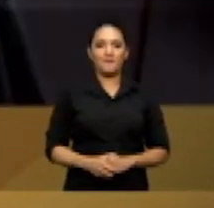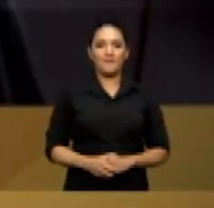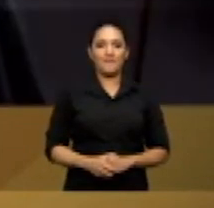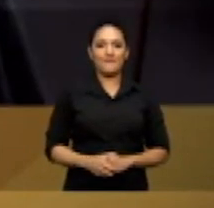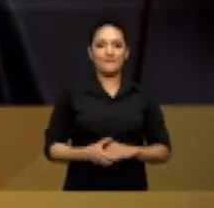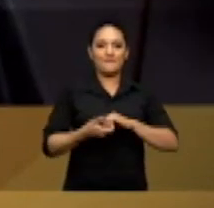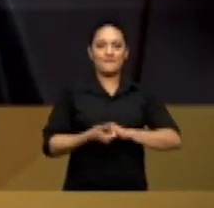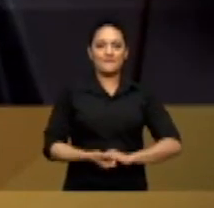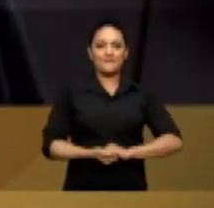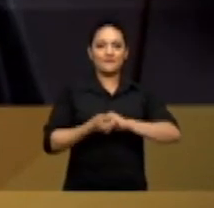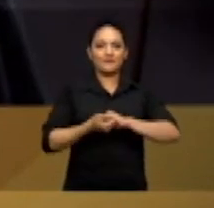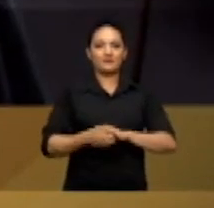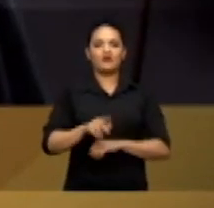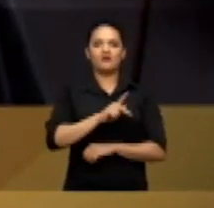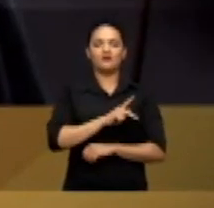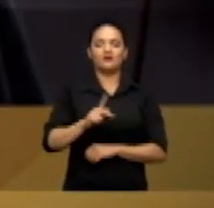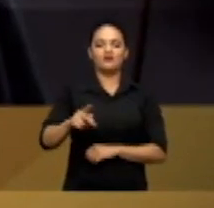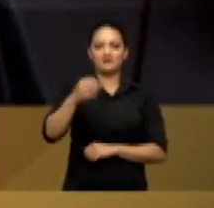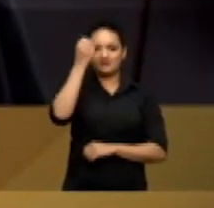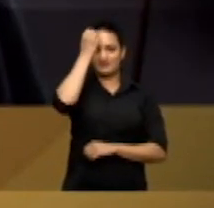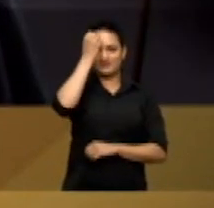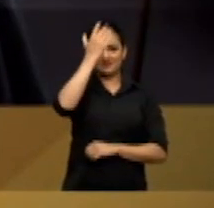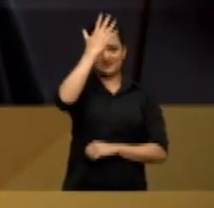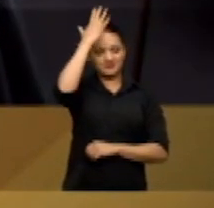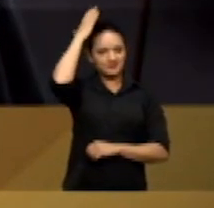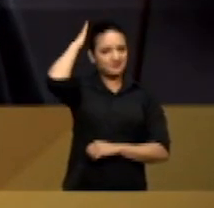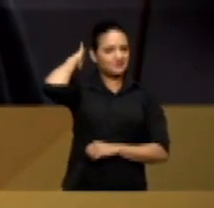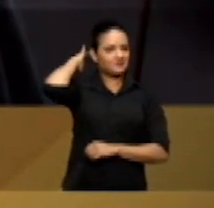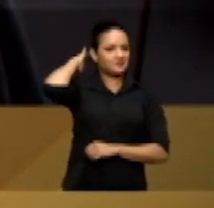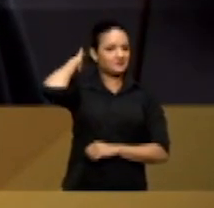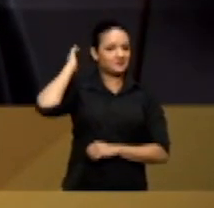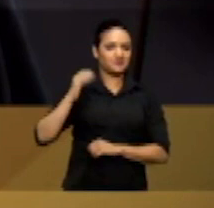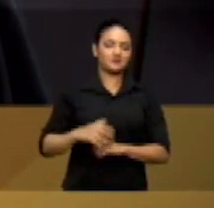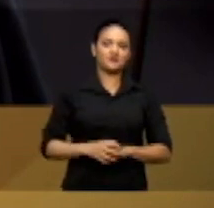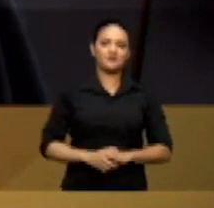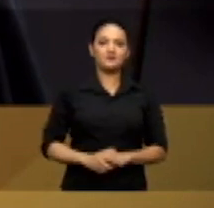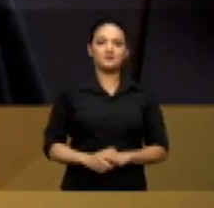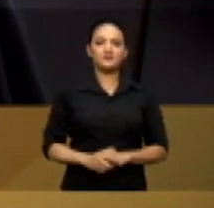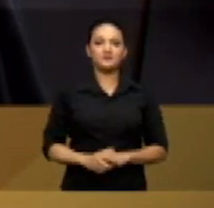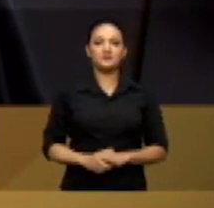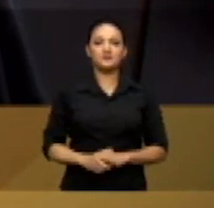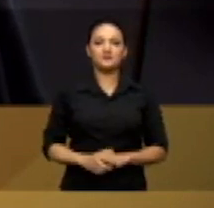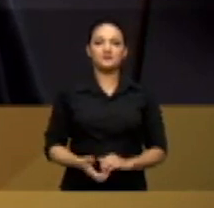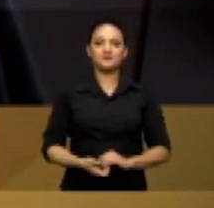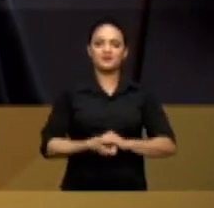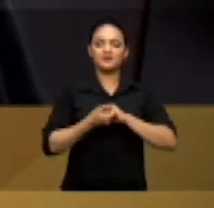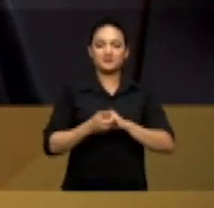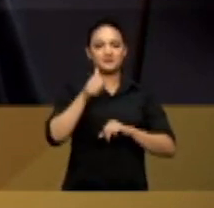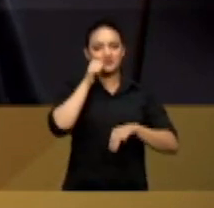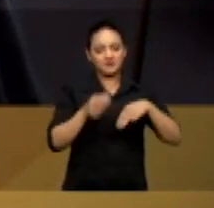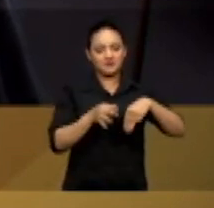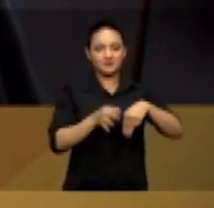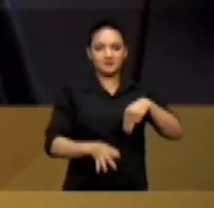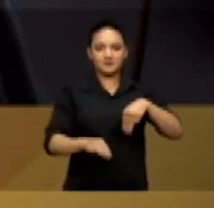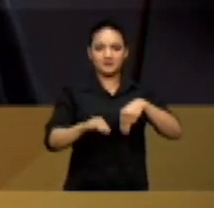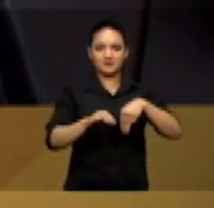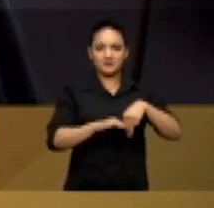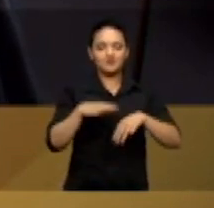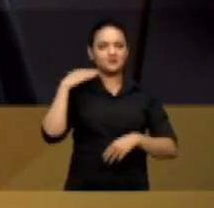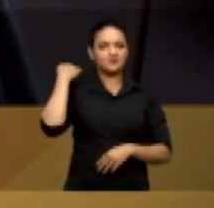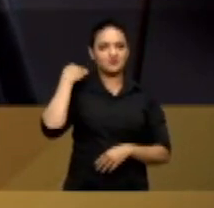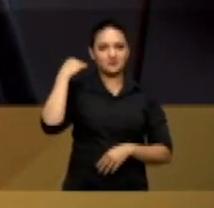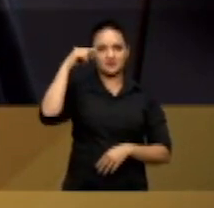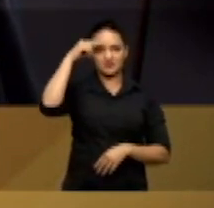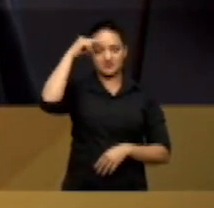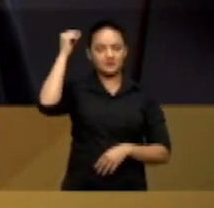Excelentíssimo senhor presidente do Supremo Tribunal Federal, ministro Luiz Fux, excelentíssimas senhoras ministras Carmen Lúcia e